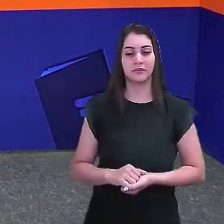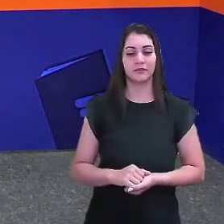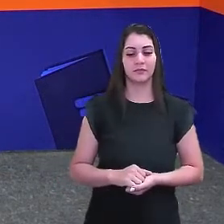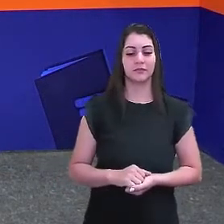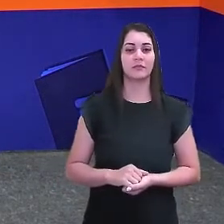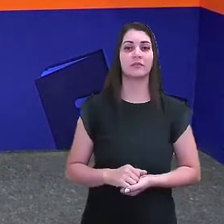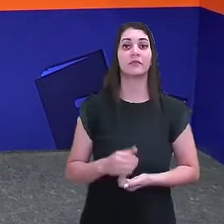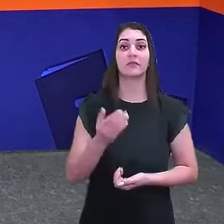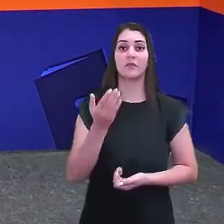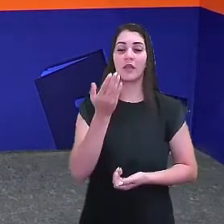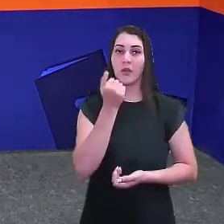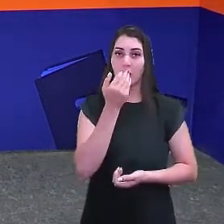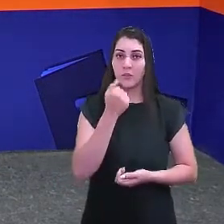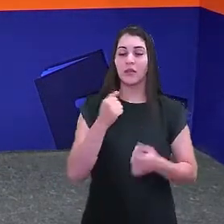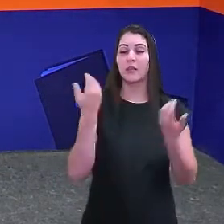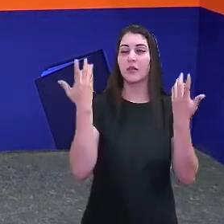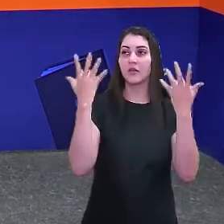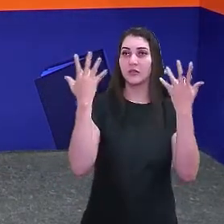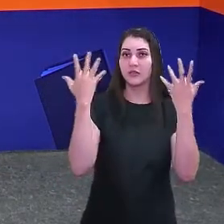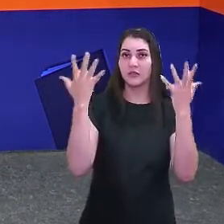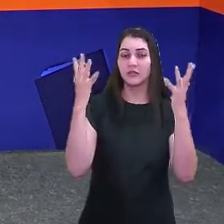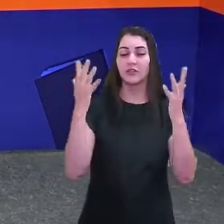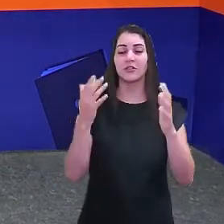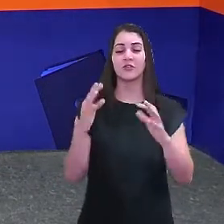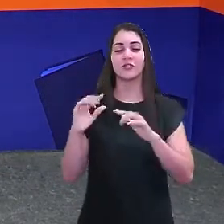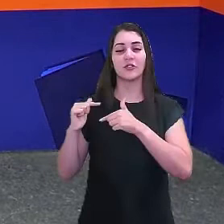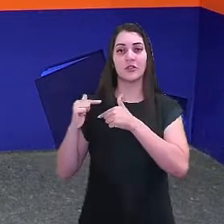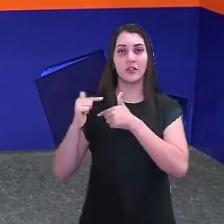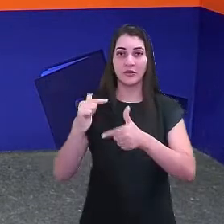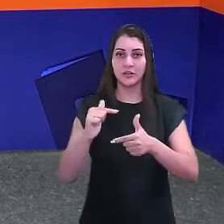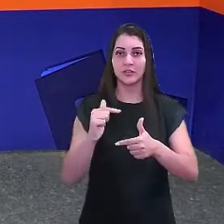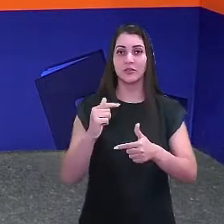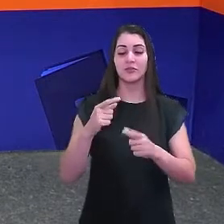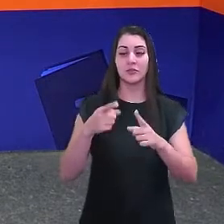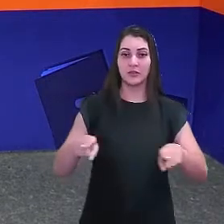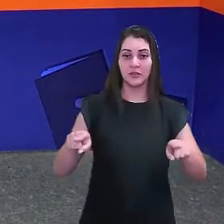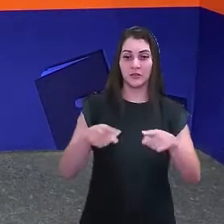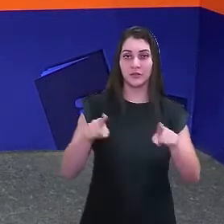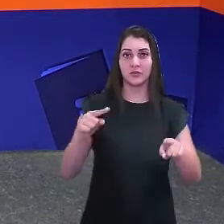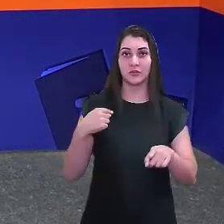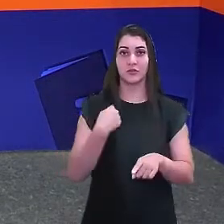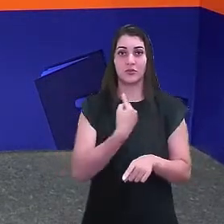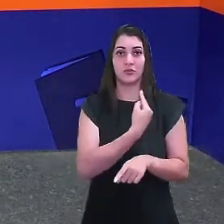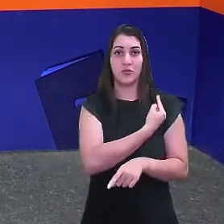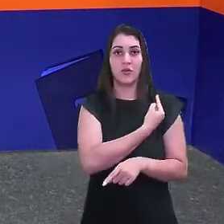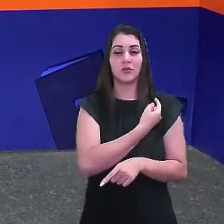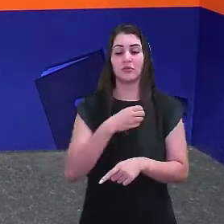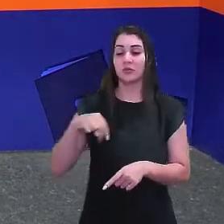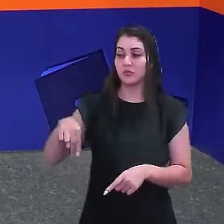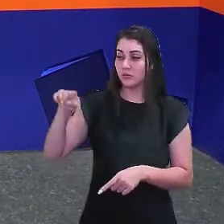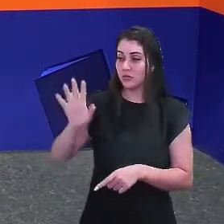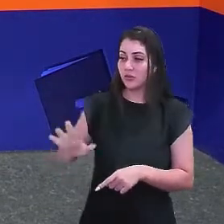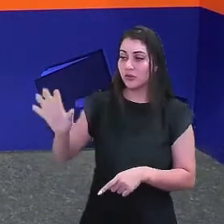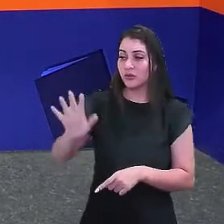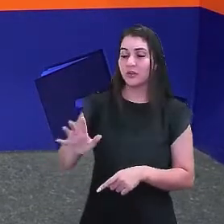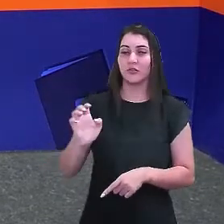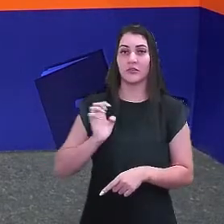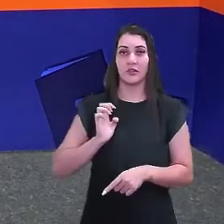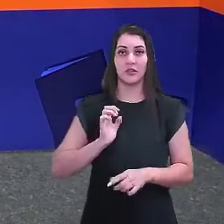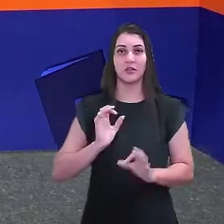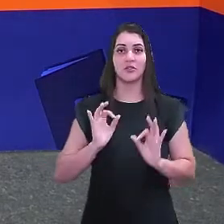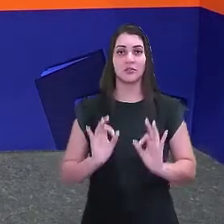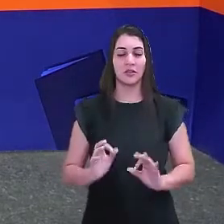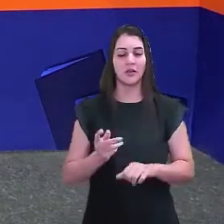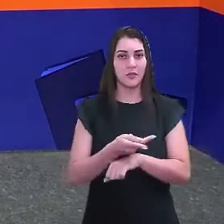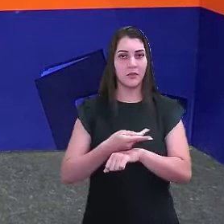a culinária, os festejos, as tradições, as músicas. Nosso Nordeste é extremamente rico, tá certo? Procurem mais que vocês